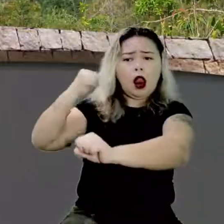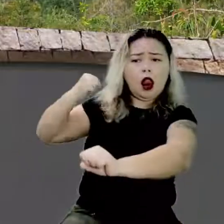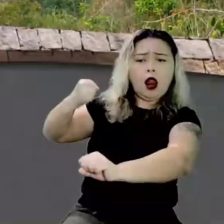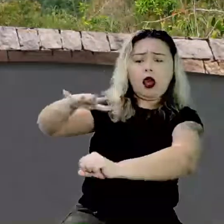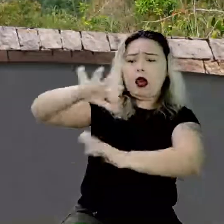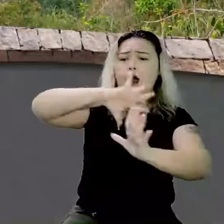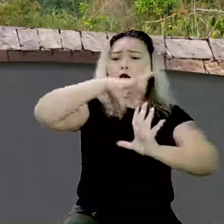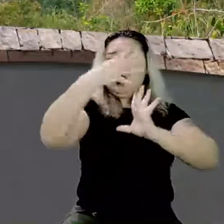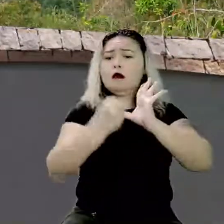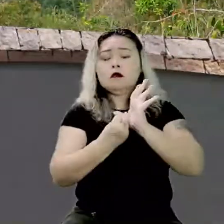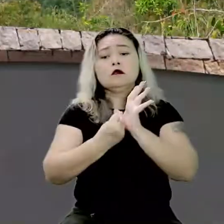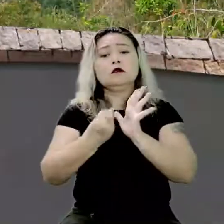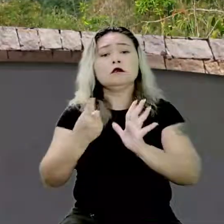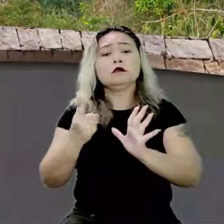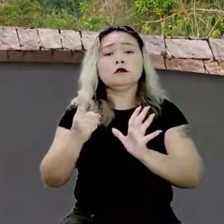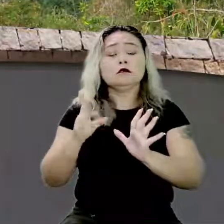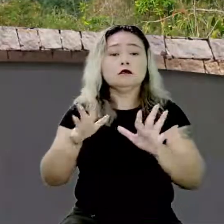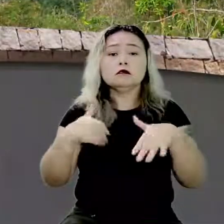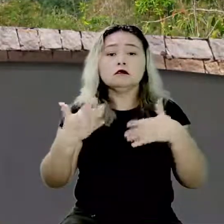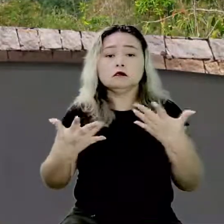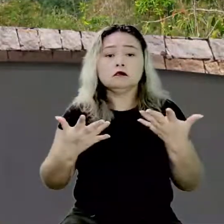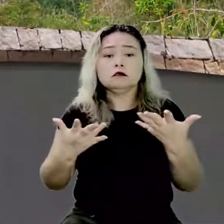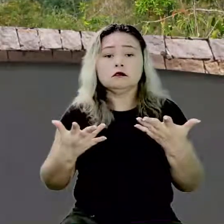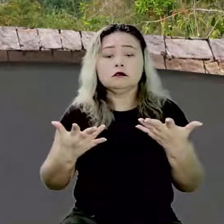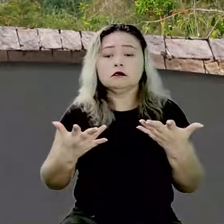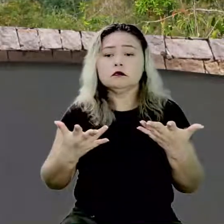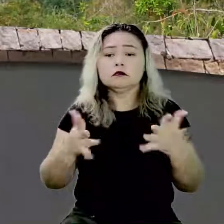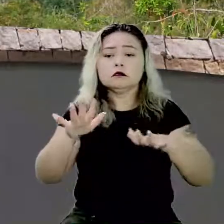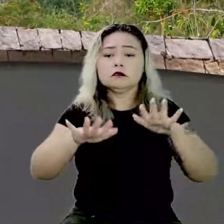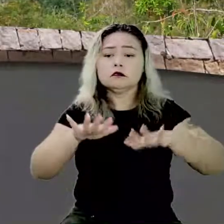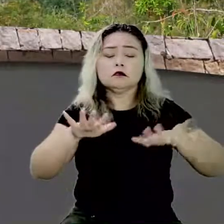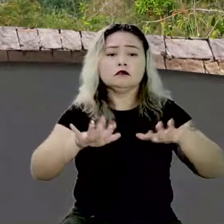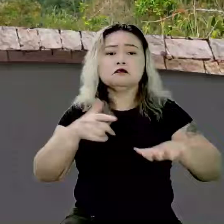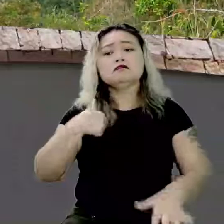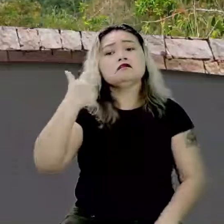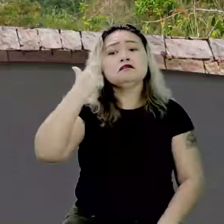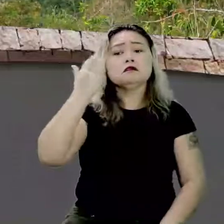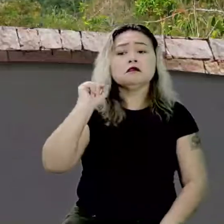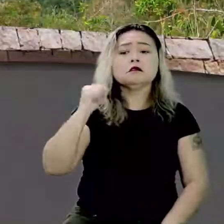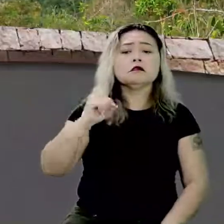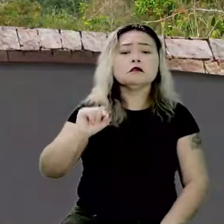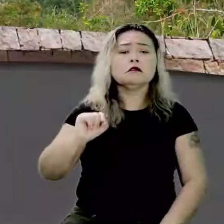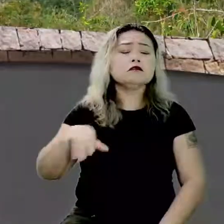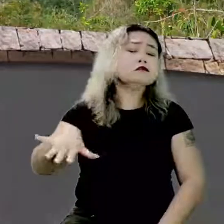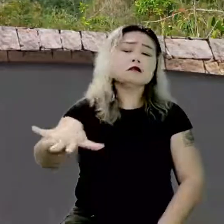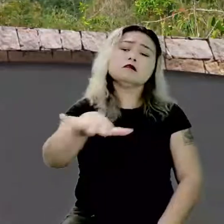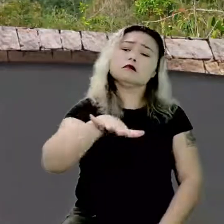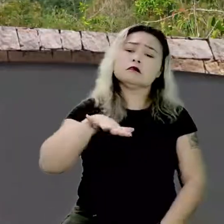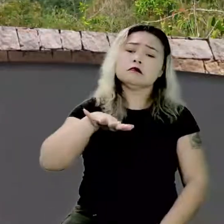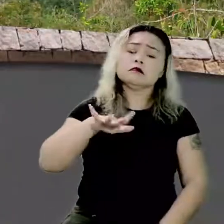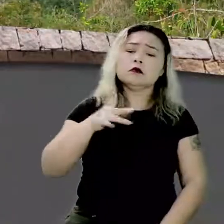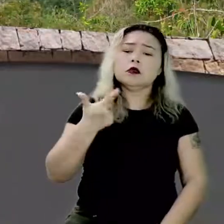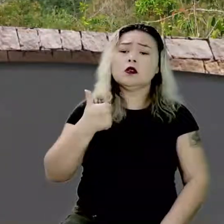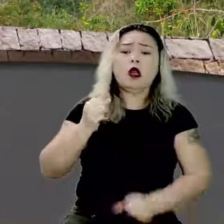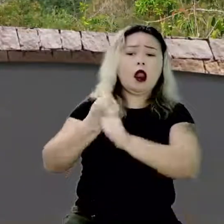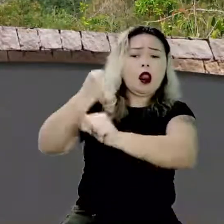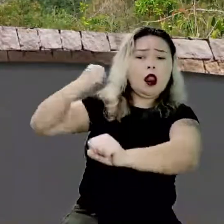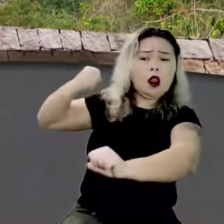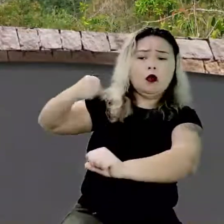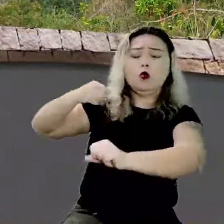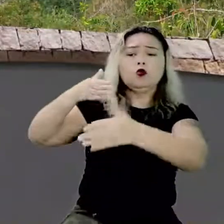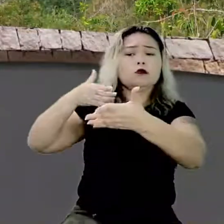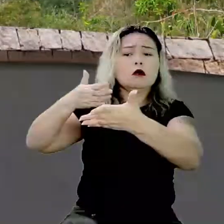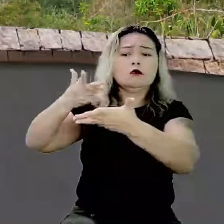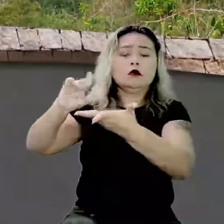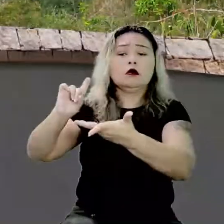Amazônia, é muito imensa. Então, acho que se tinha a ideia de que se pensava que isso aqui é quase que infinito e que